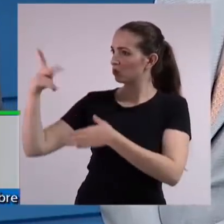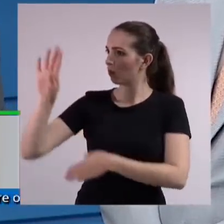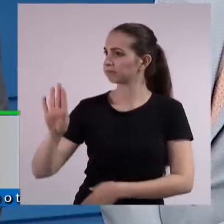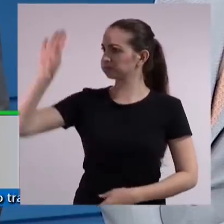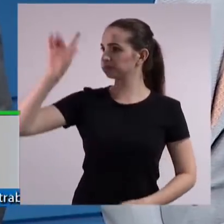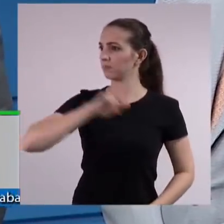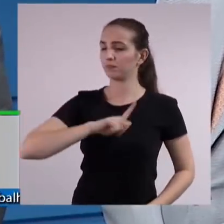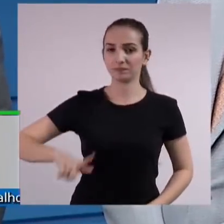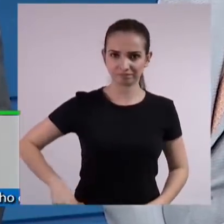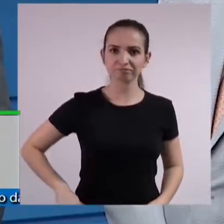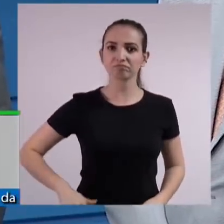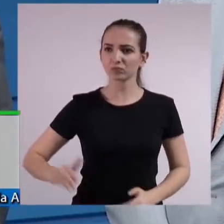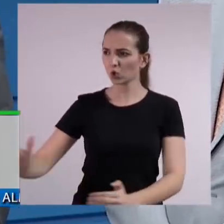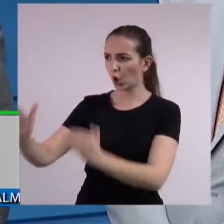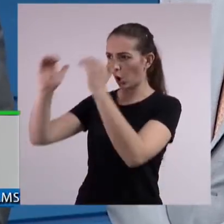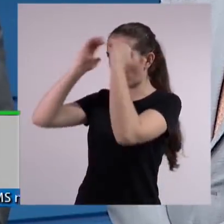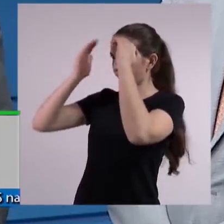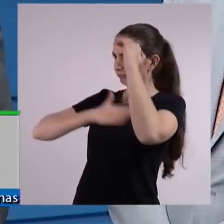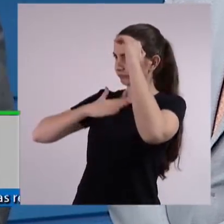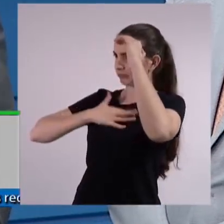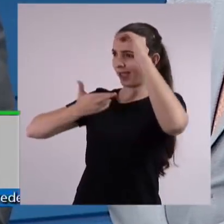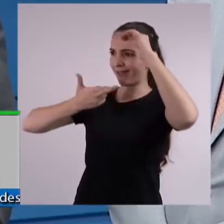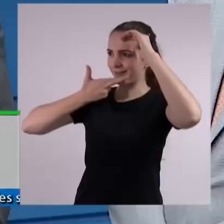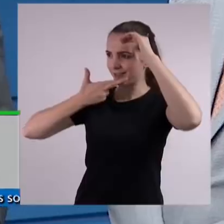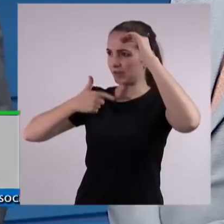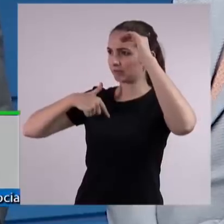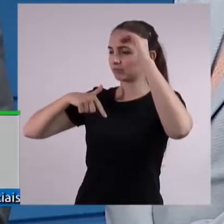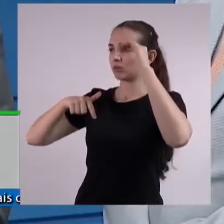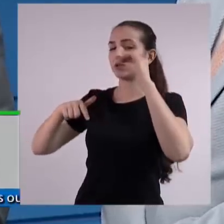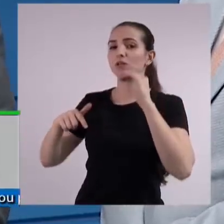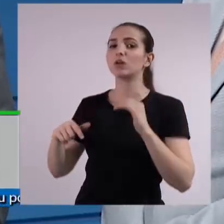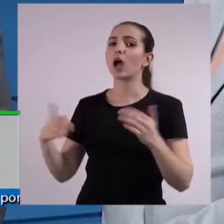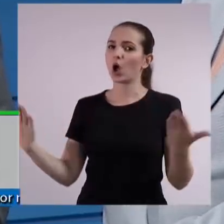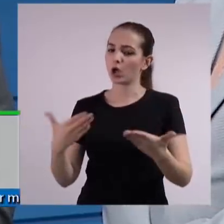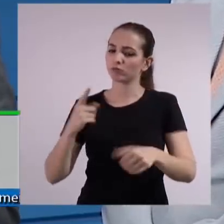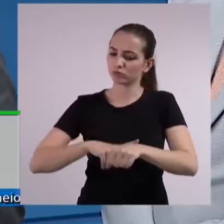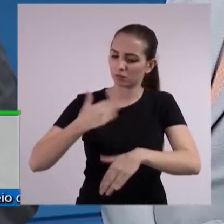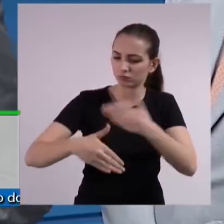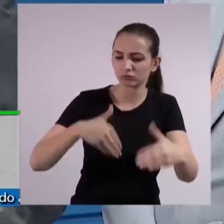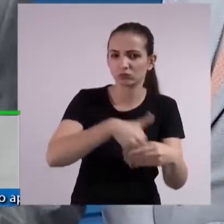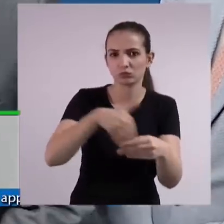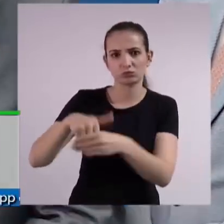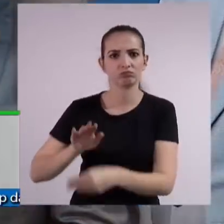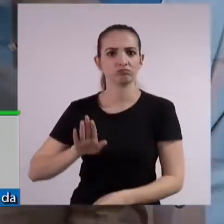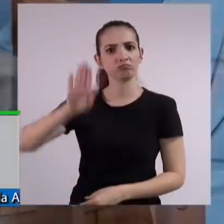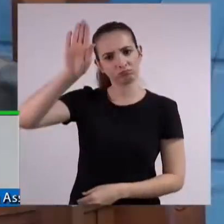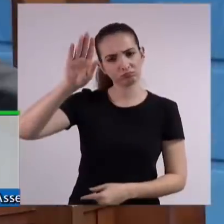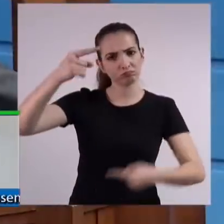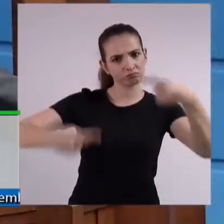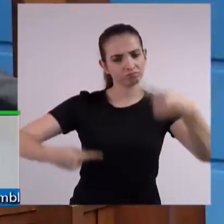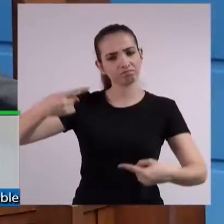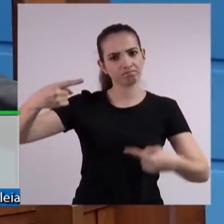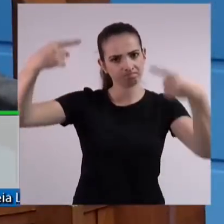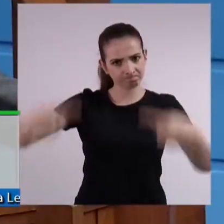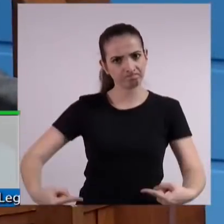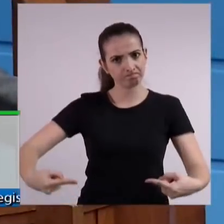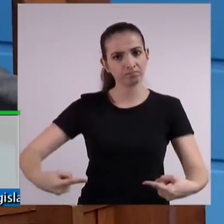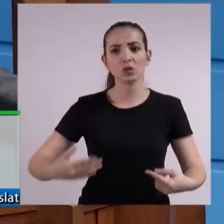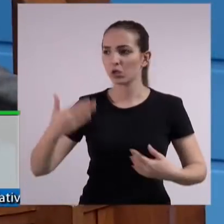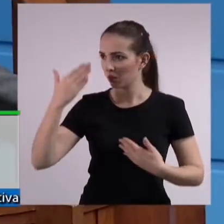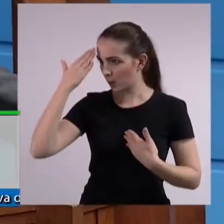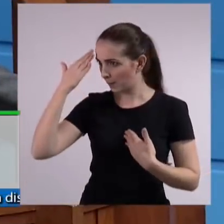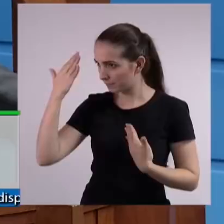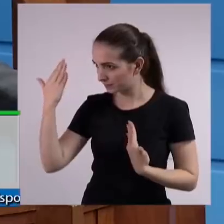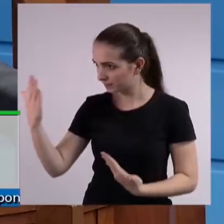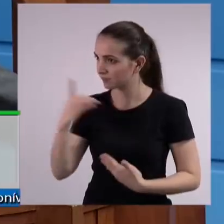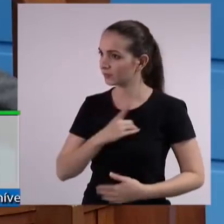candidatura. Conte comigo nesse processo, nessa disputa. Meu muito obrigado. Agradeço o deputado